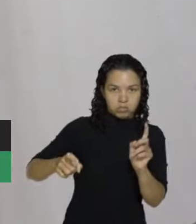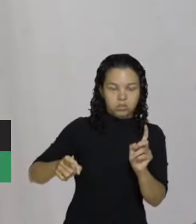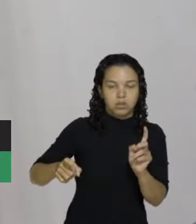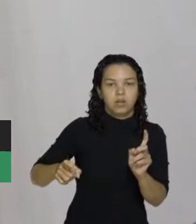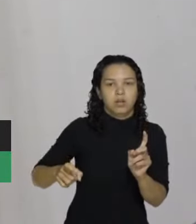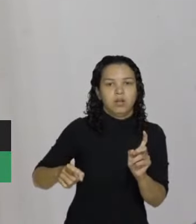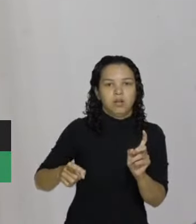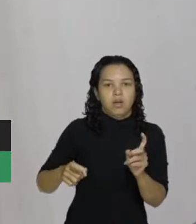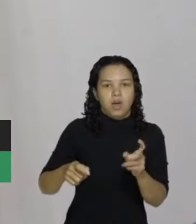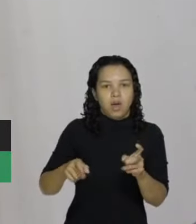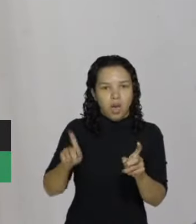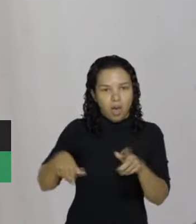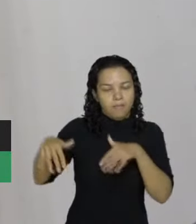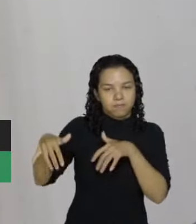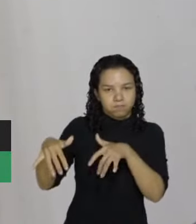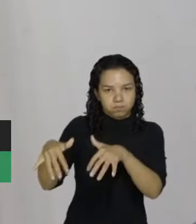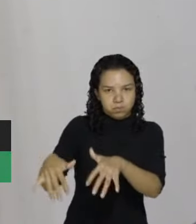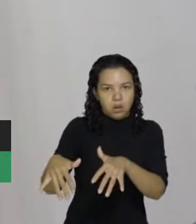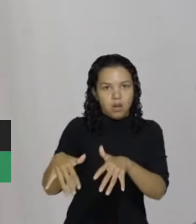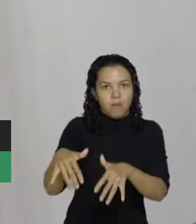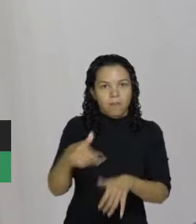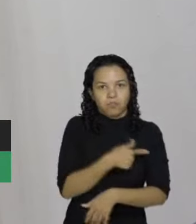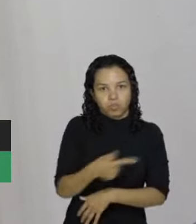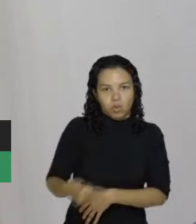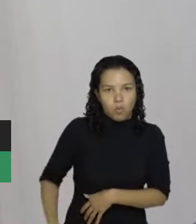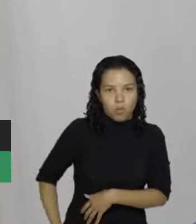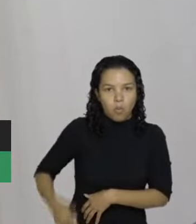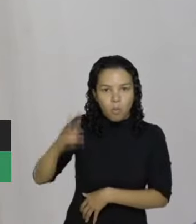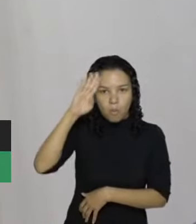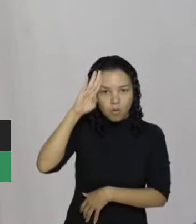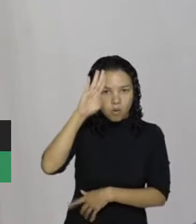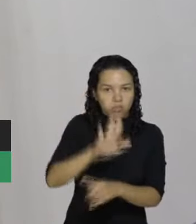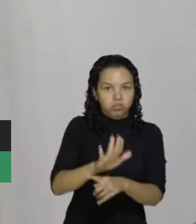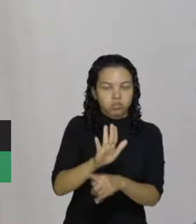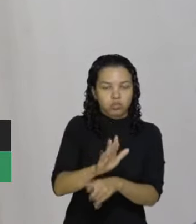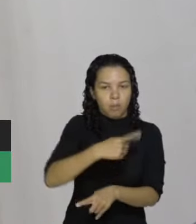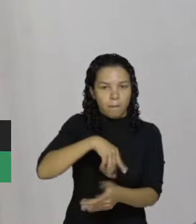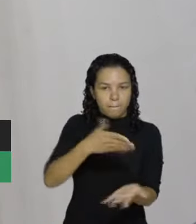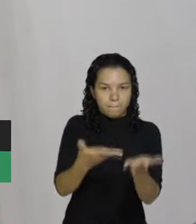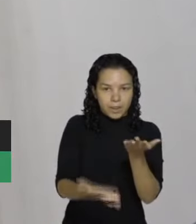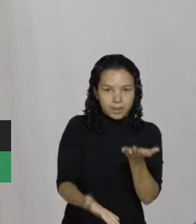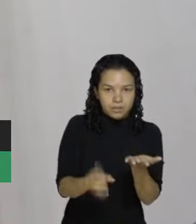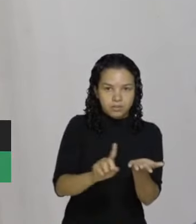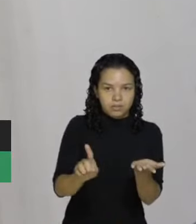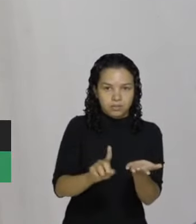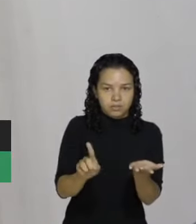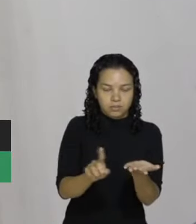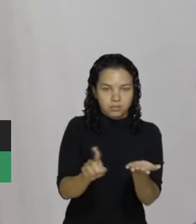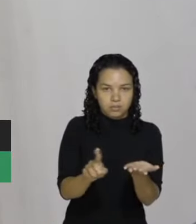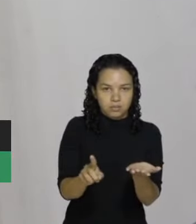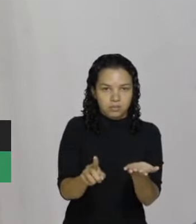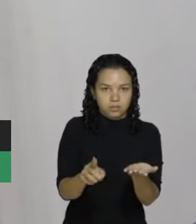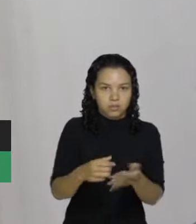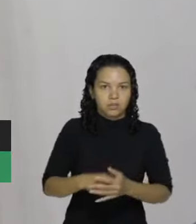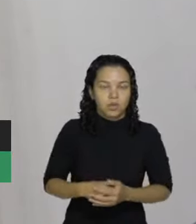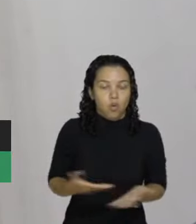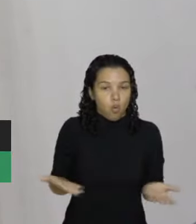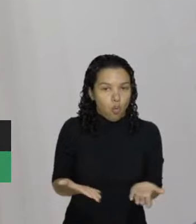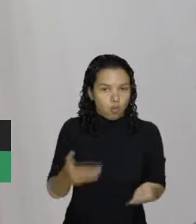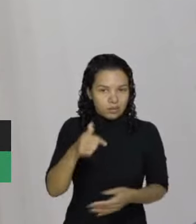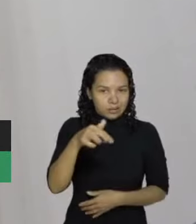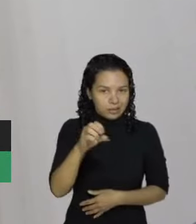um acordo lá do presidente Bolsonaro para nós não perdermos esse fornecimento. Hoje, o nosso Estado, que 70% da nossa